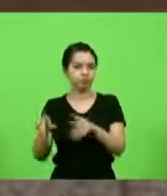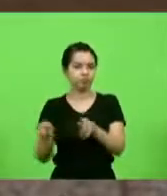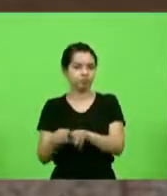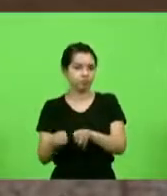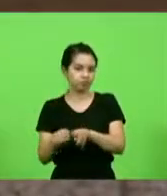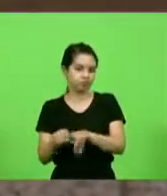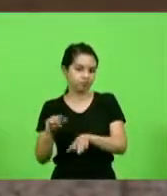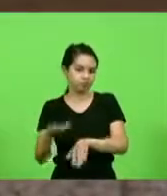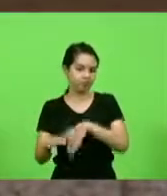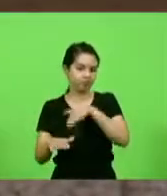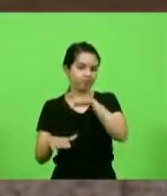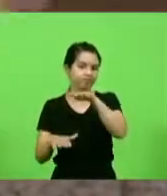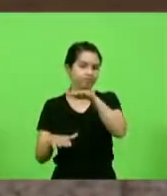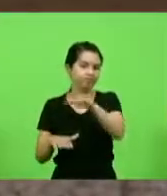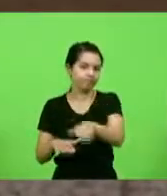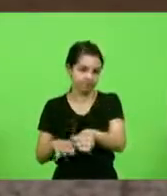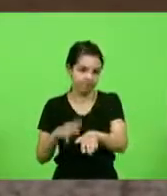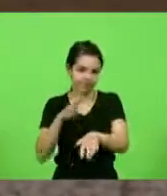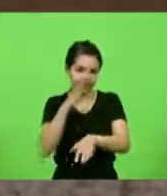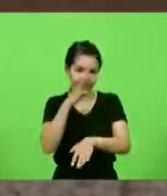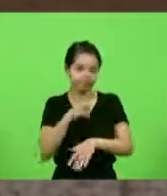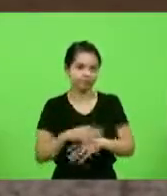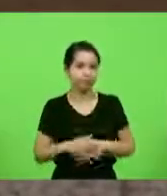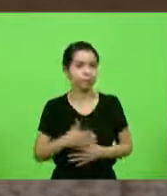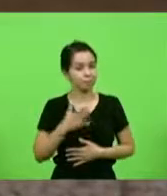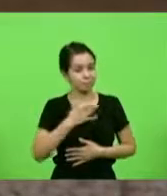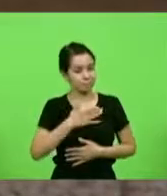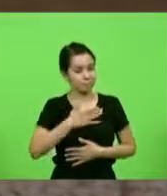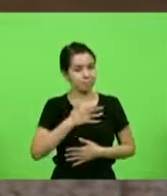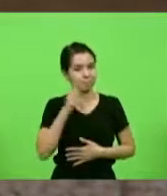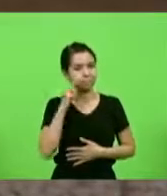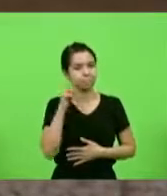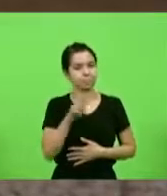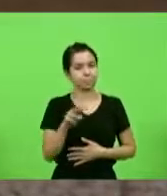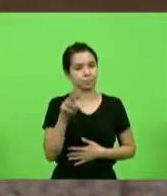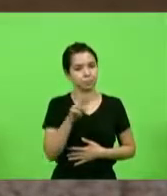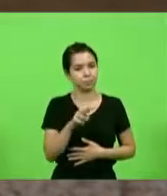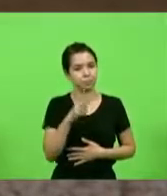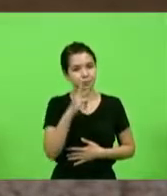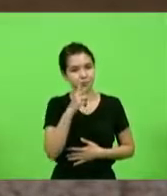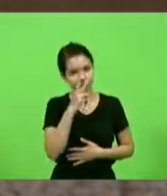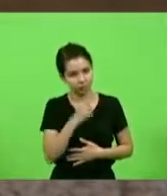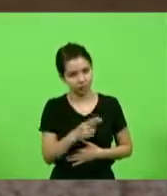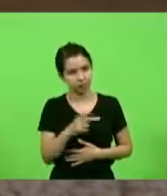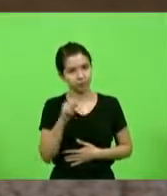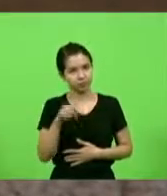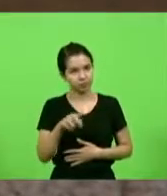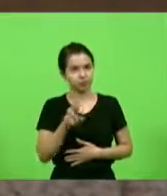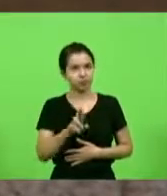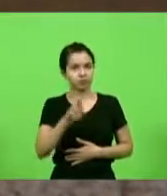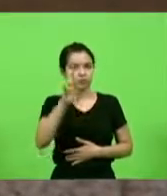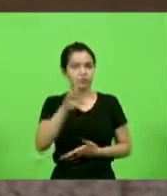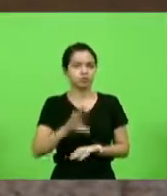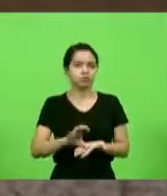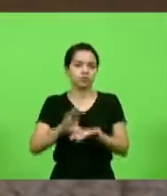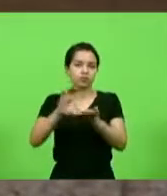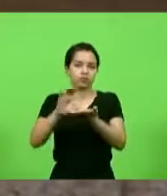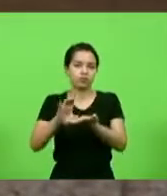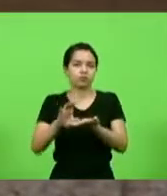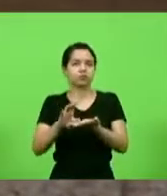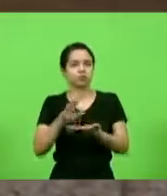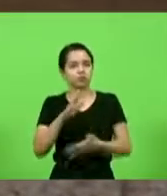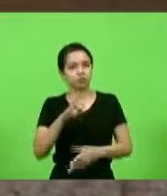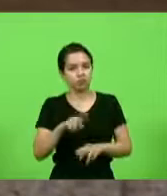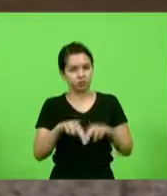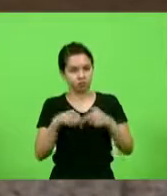que, na minha visão, é a minha visão particular do mundo, eu acredito que deva ser a função dos conselhos. Então, por isso, meu voto